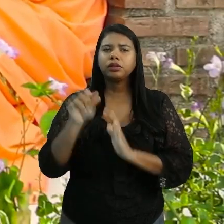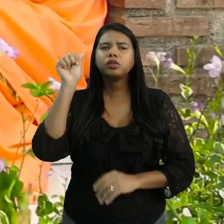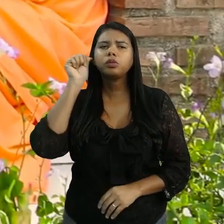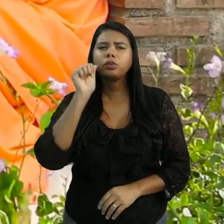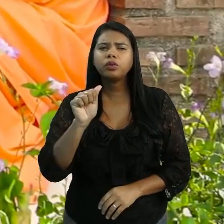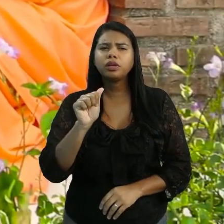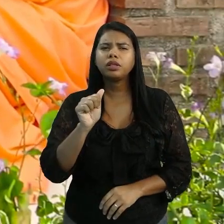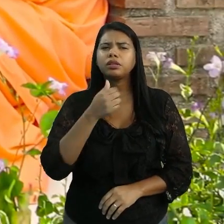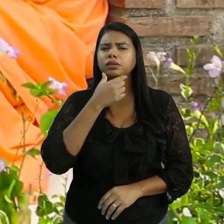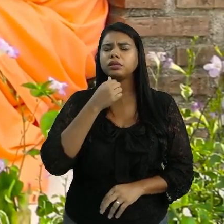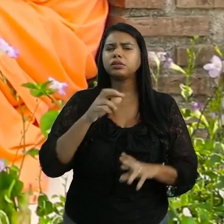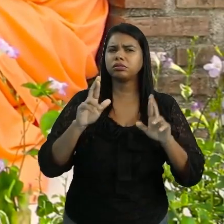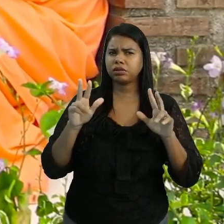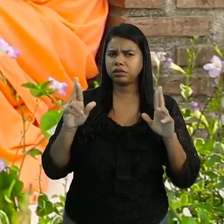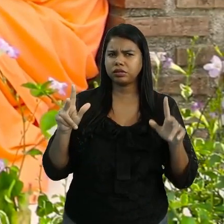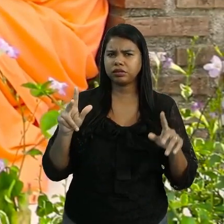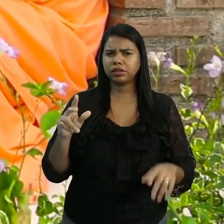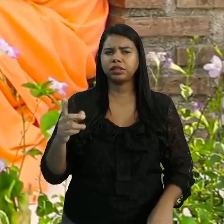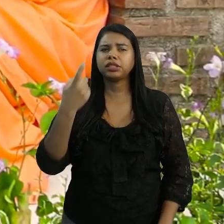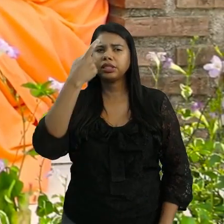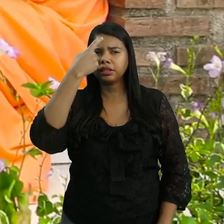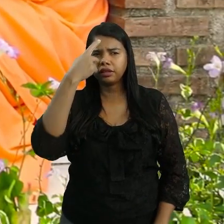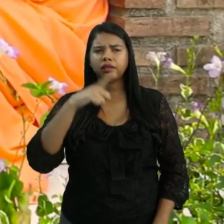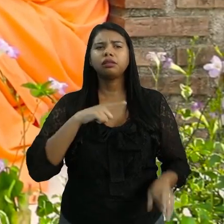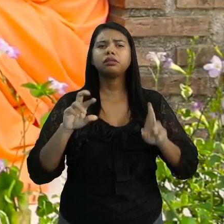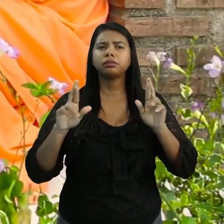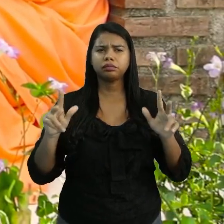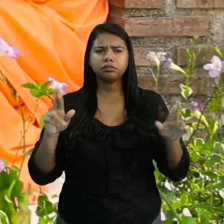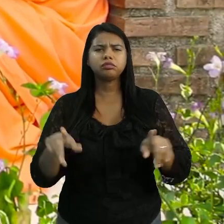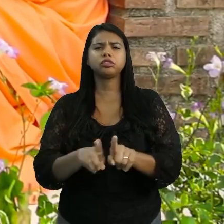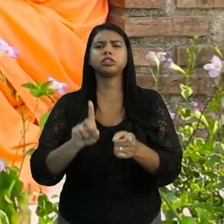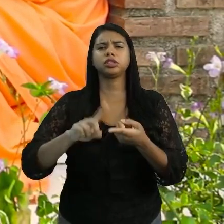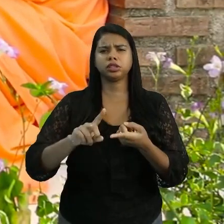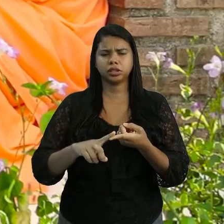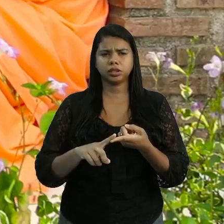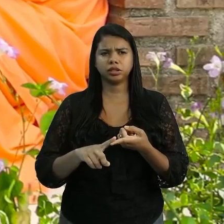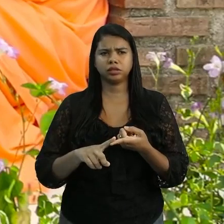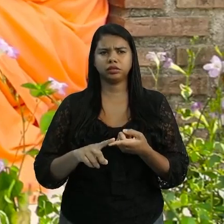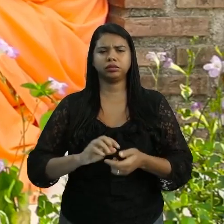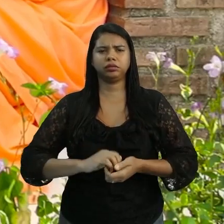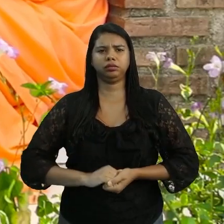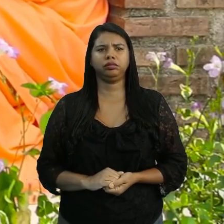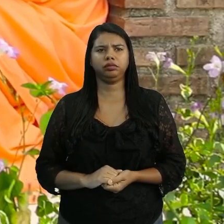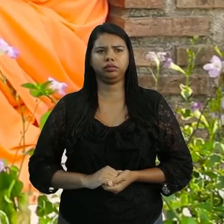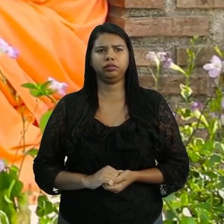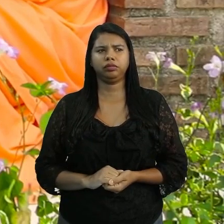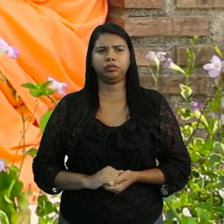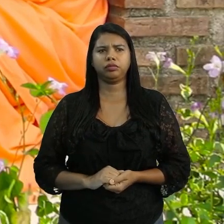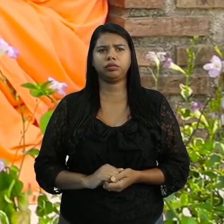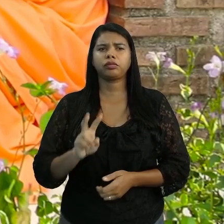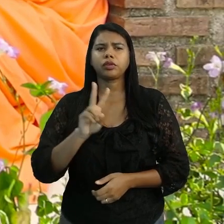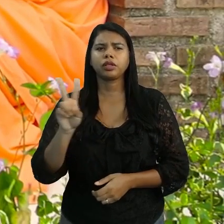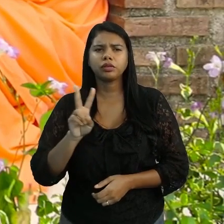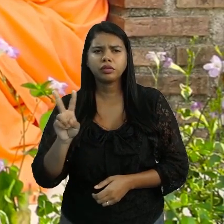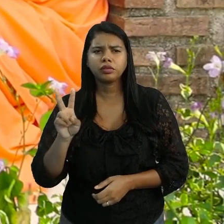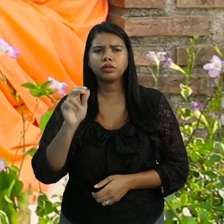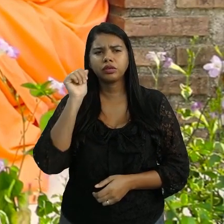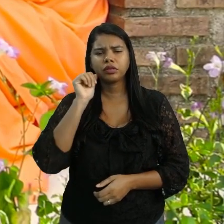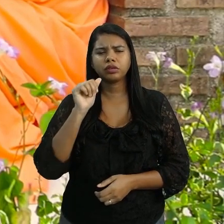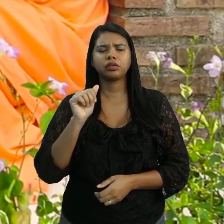ele é um celibatário, seria isso? Isso. E branco, teria alguma outra cor? As mulheres, eu percebo que elas vestem umas cores